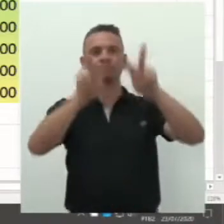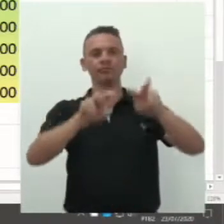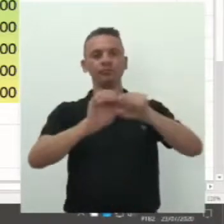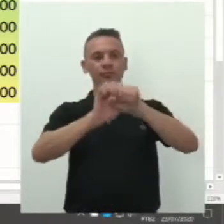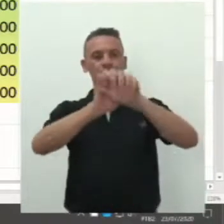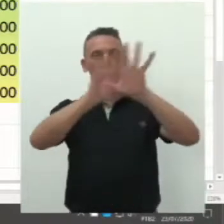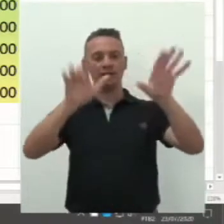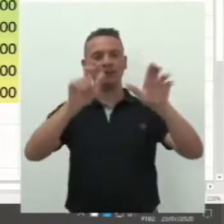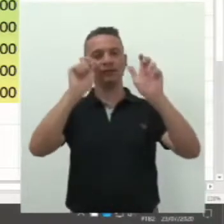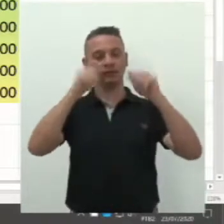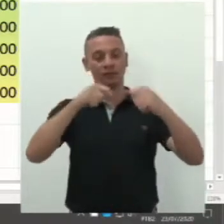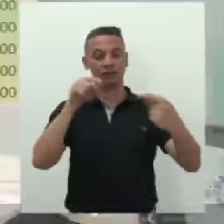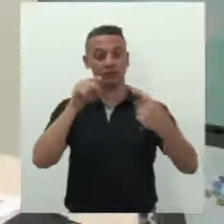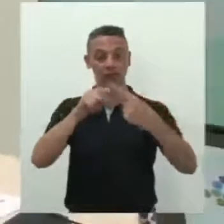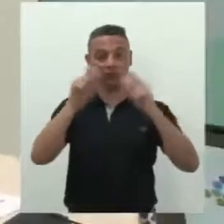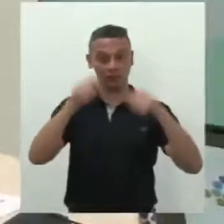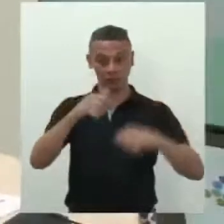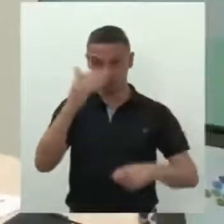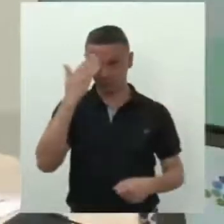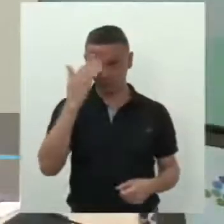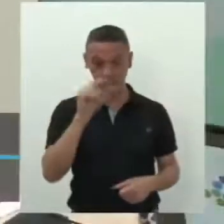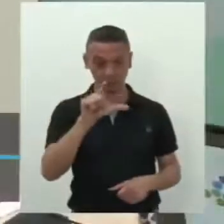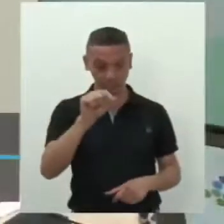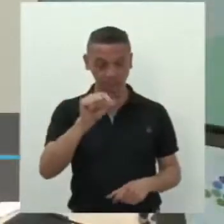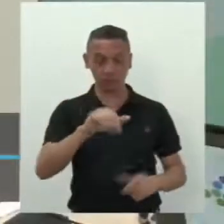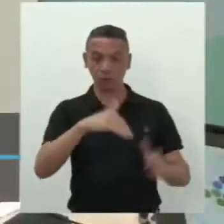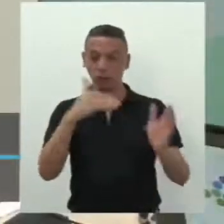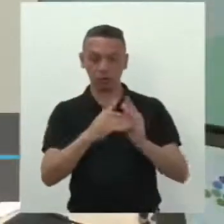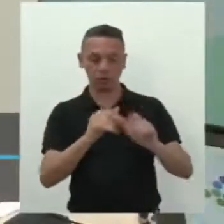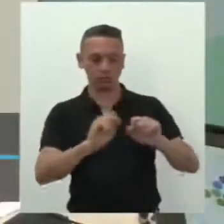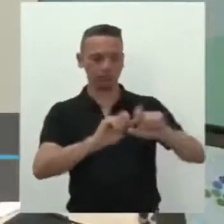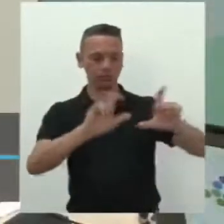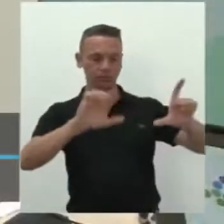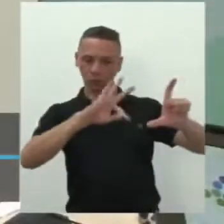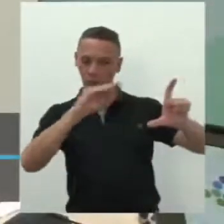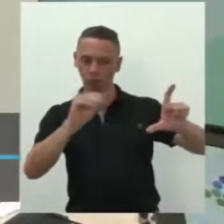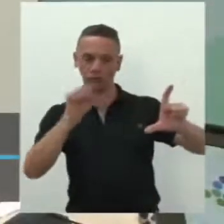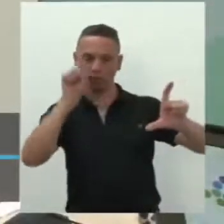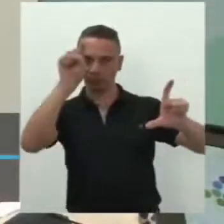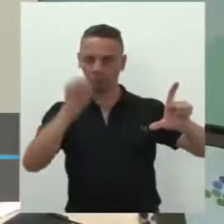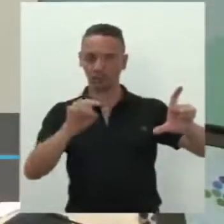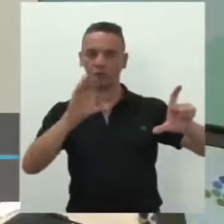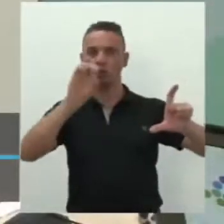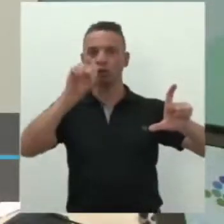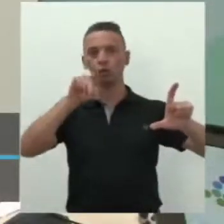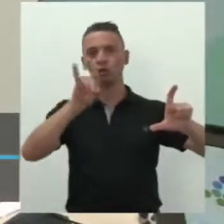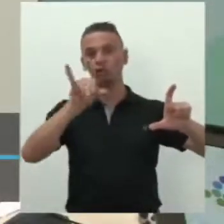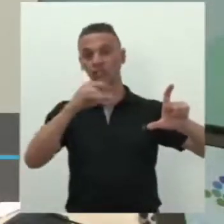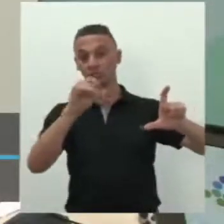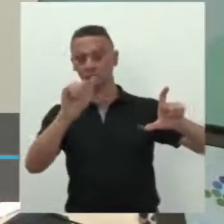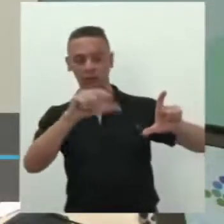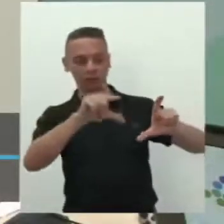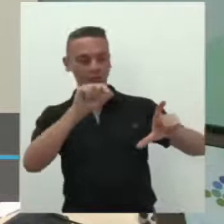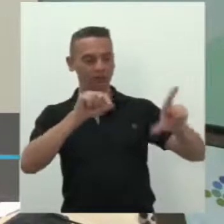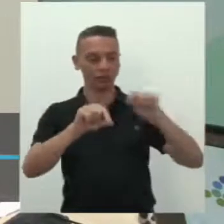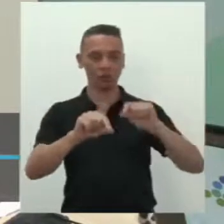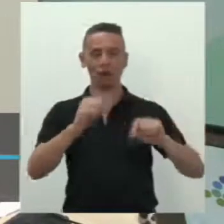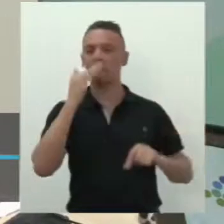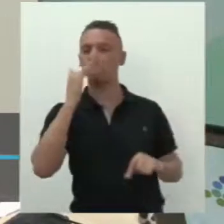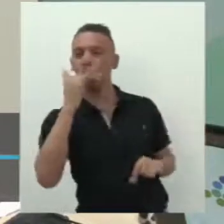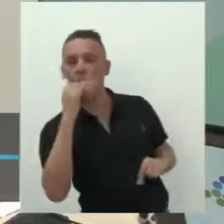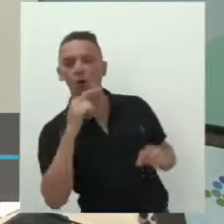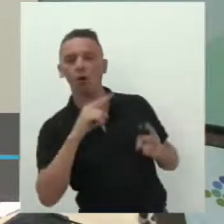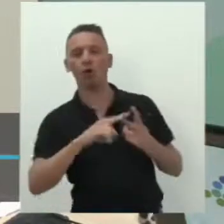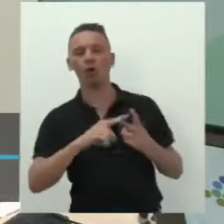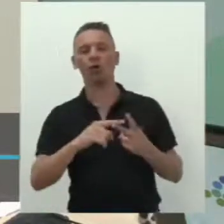padrão logo de cara. Você seleciona todos os seus dados, vai lá em formatação condicional, escolhe se você quer cor, se você